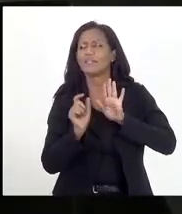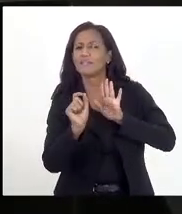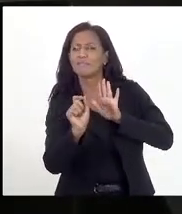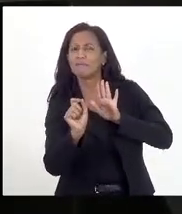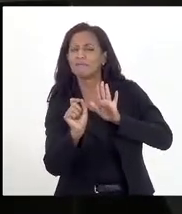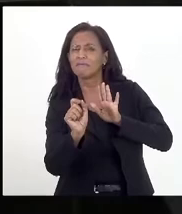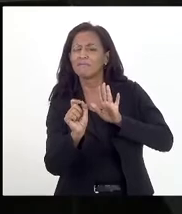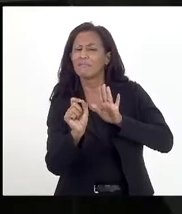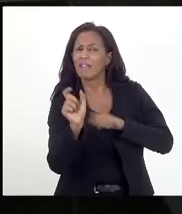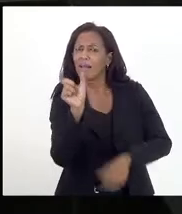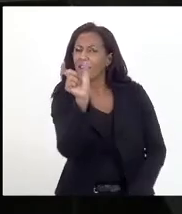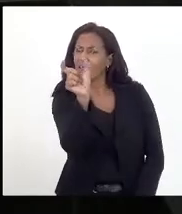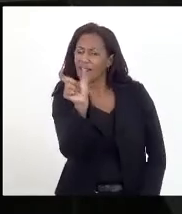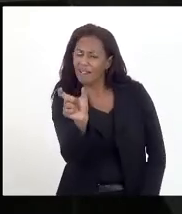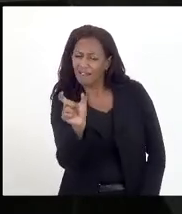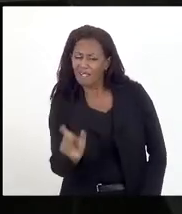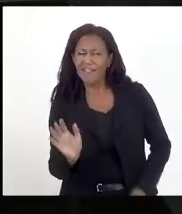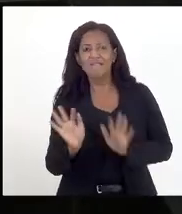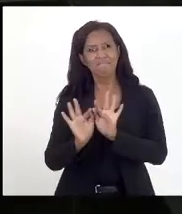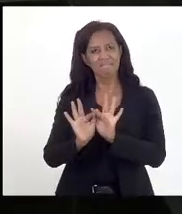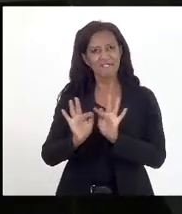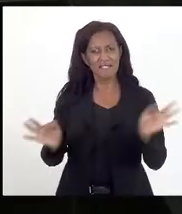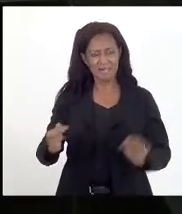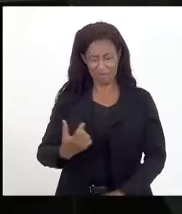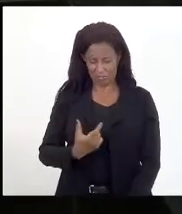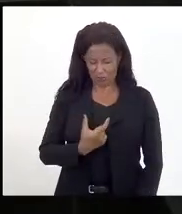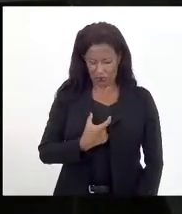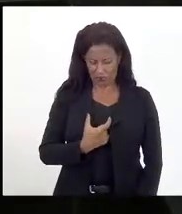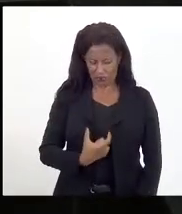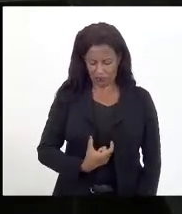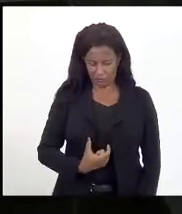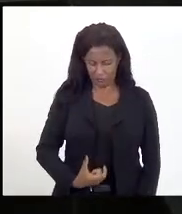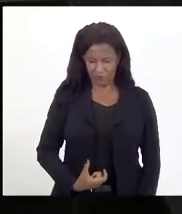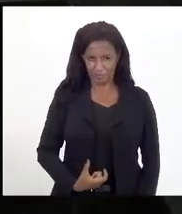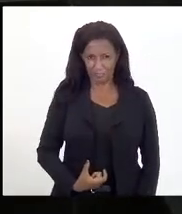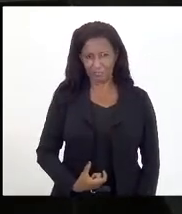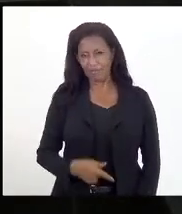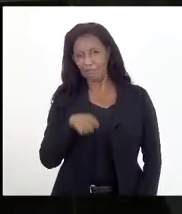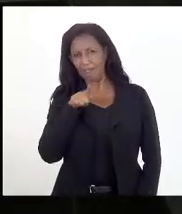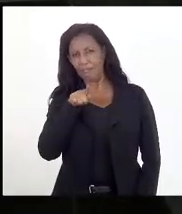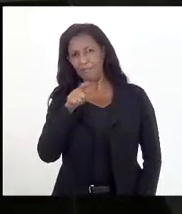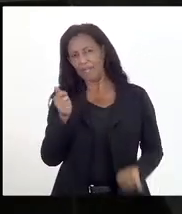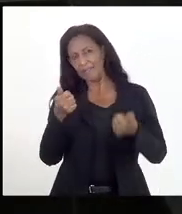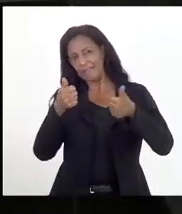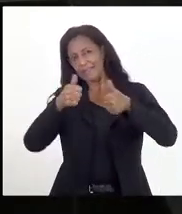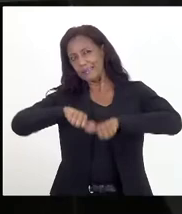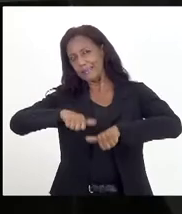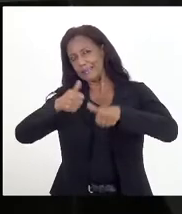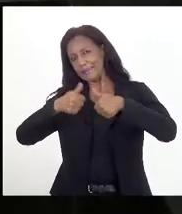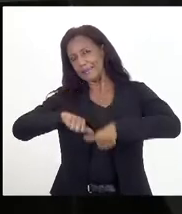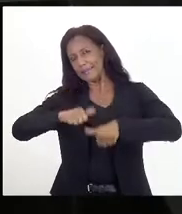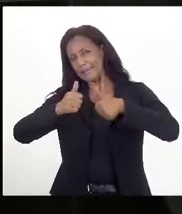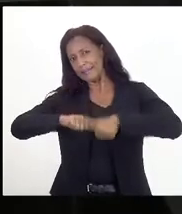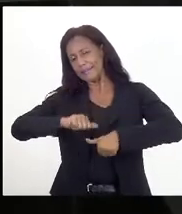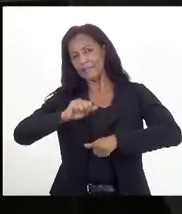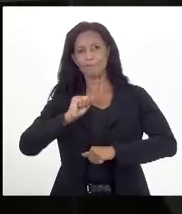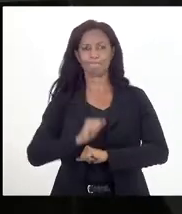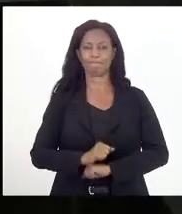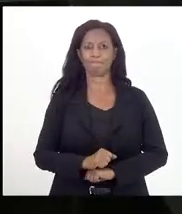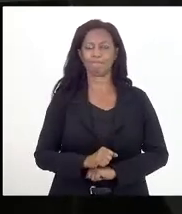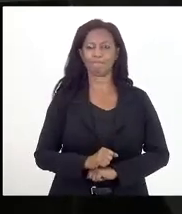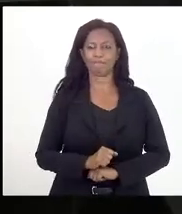em palavras simples mas que trazem um diagnóstico O que